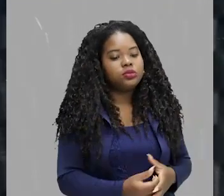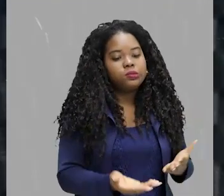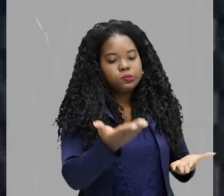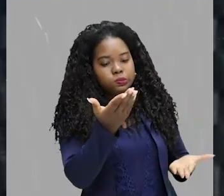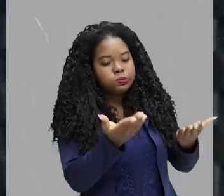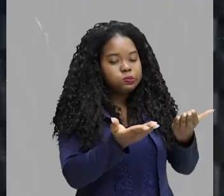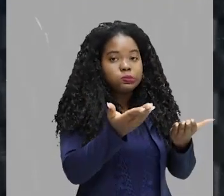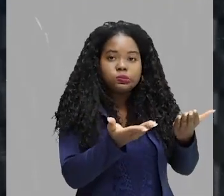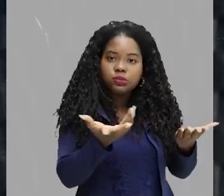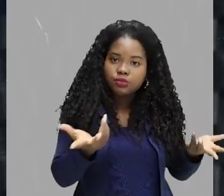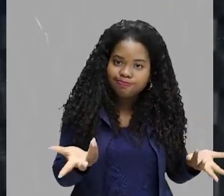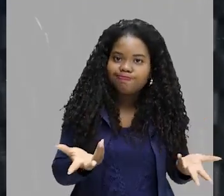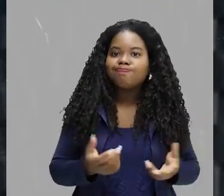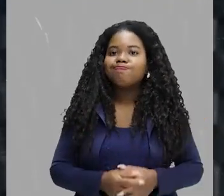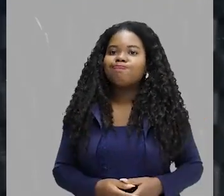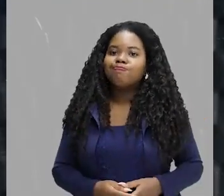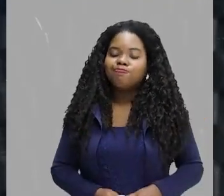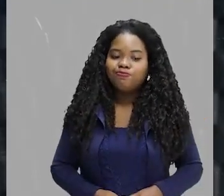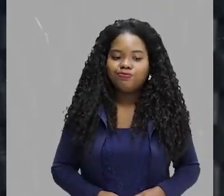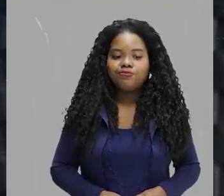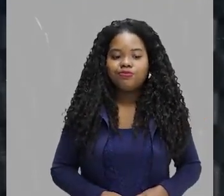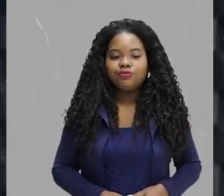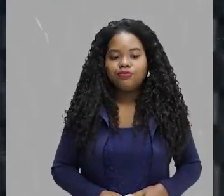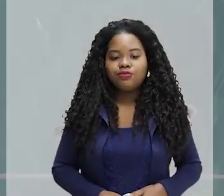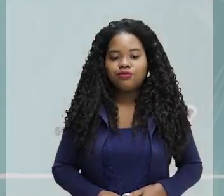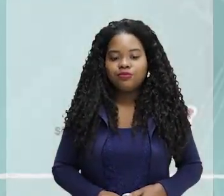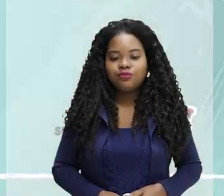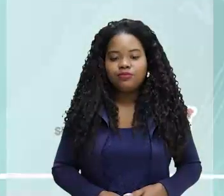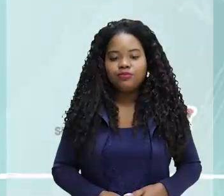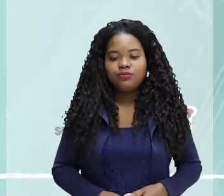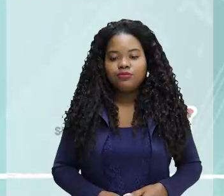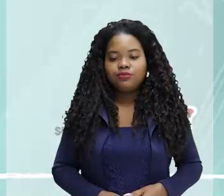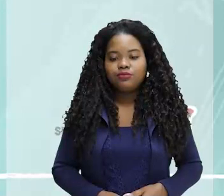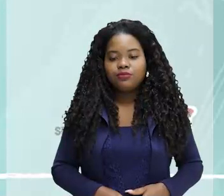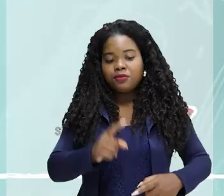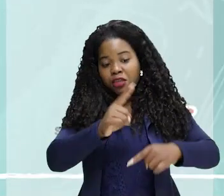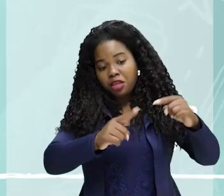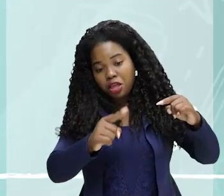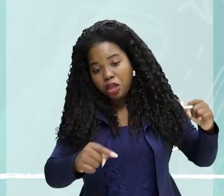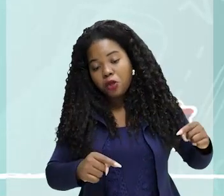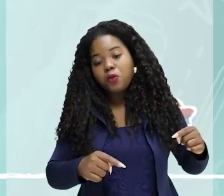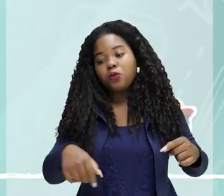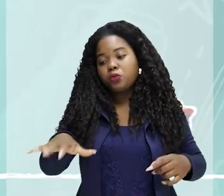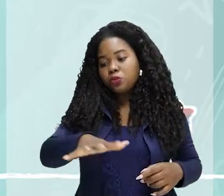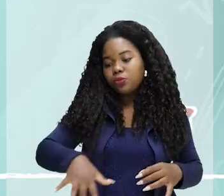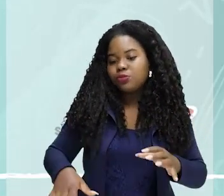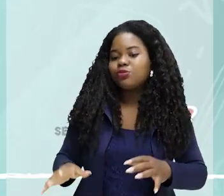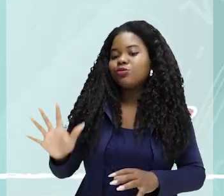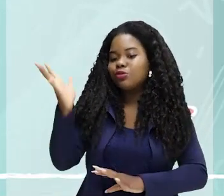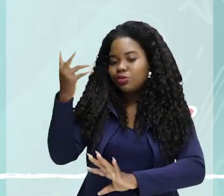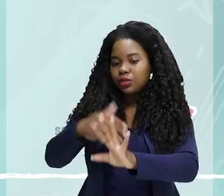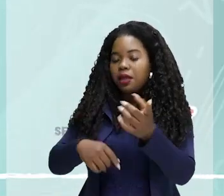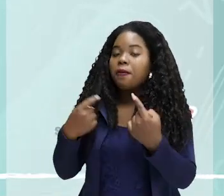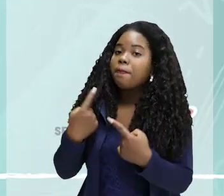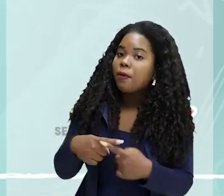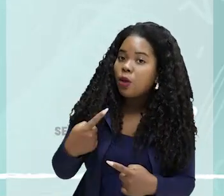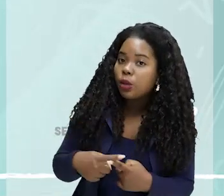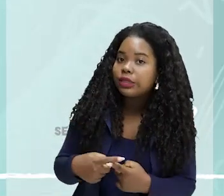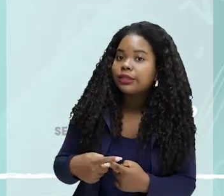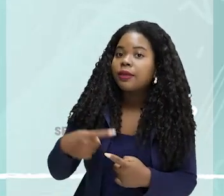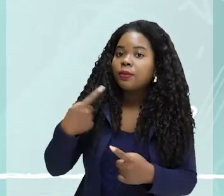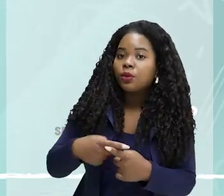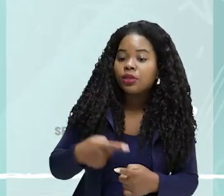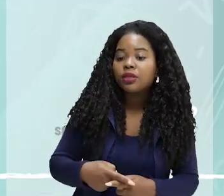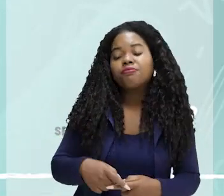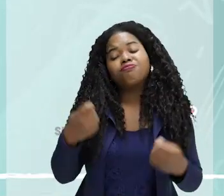equilibrado. Certo? Uso cada vez mais intenso de recursos naturais. Por quê? Exatamente porque precisa produzir mais e